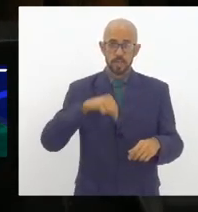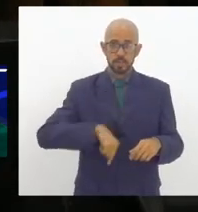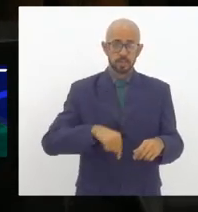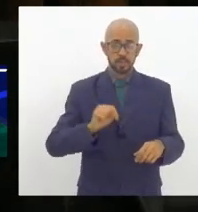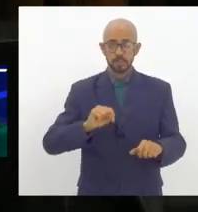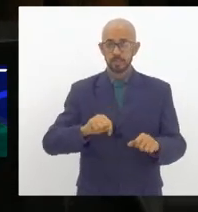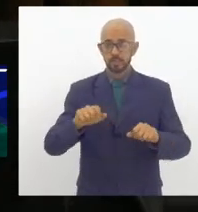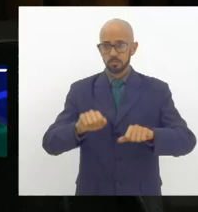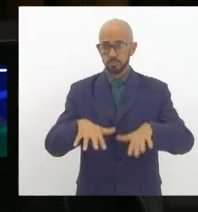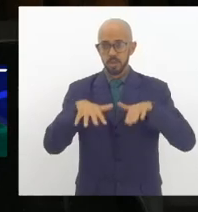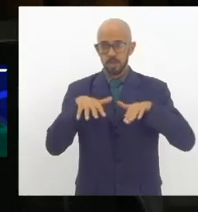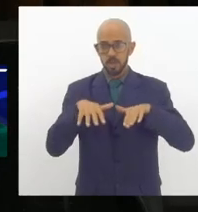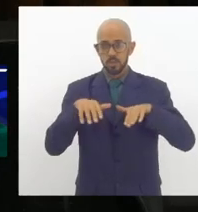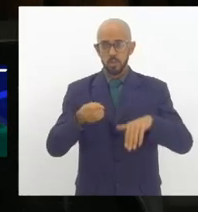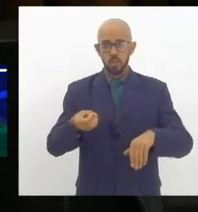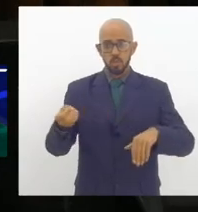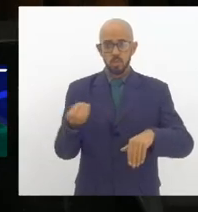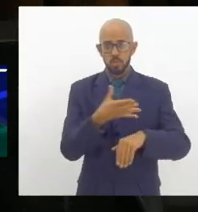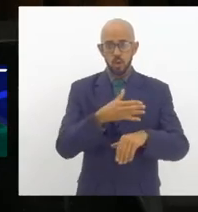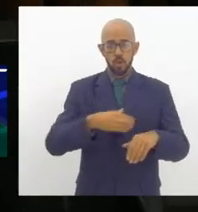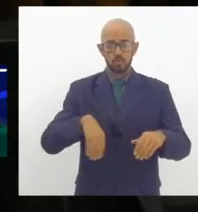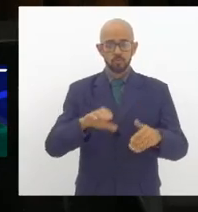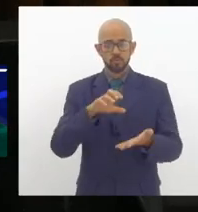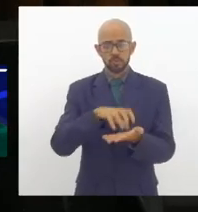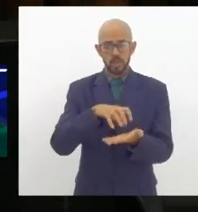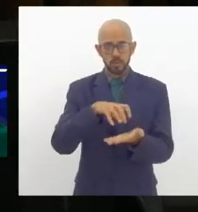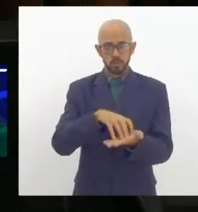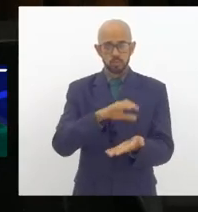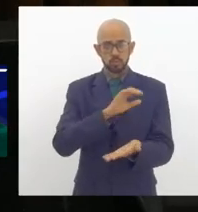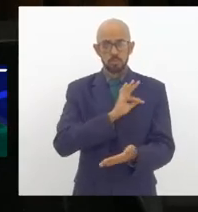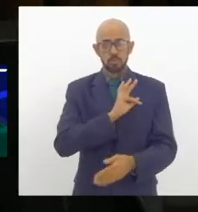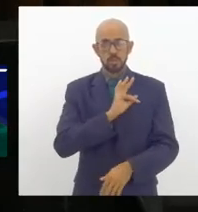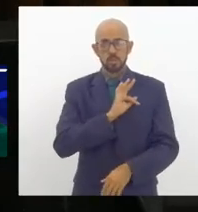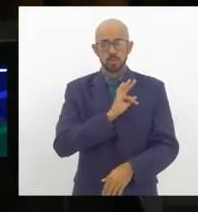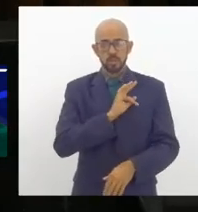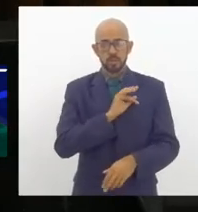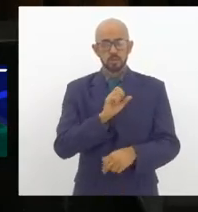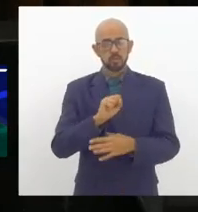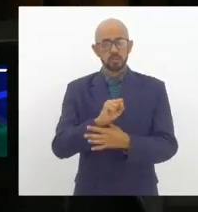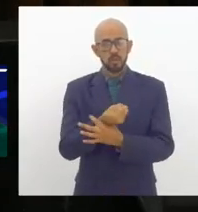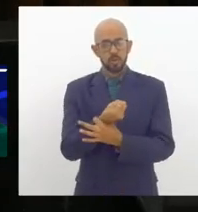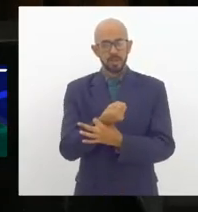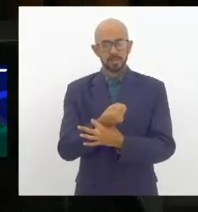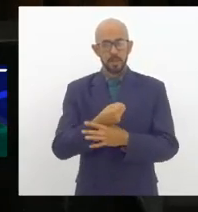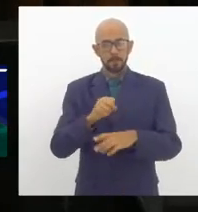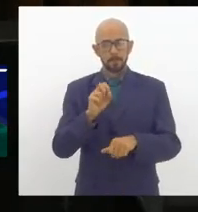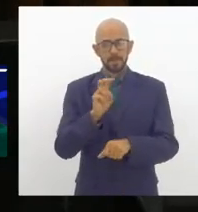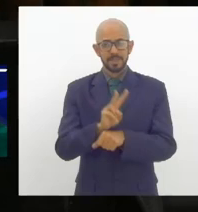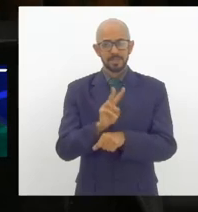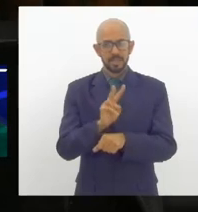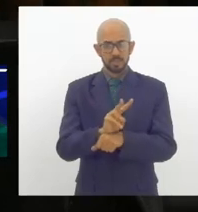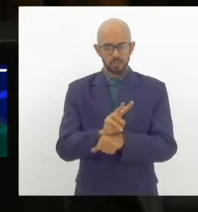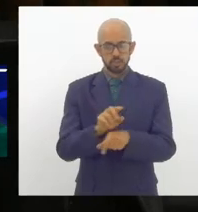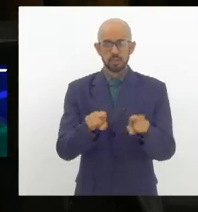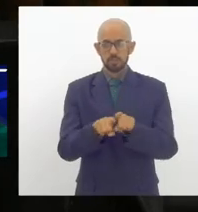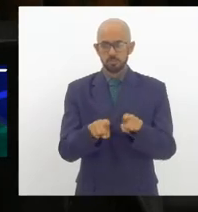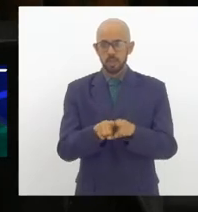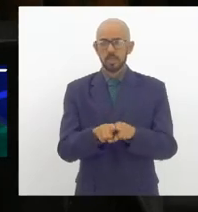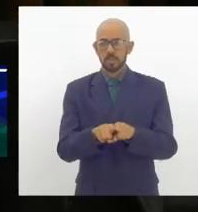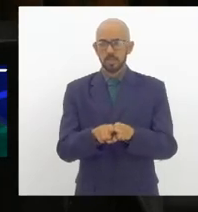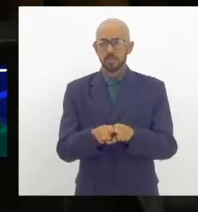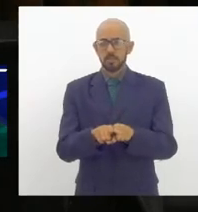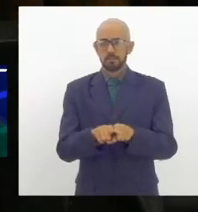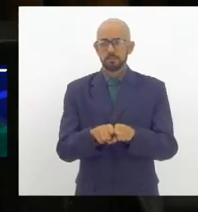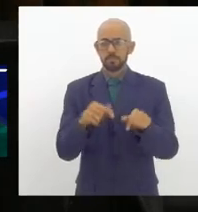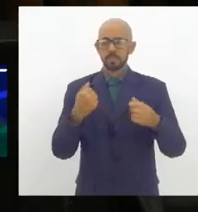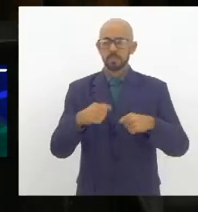a construção de um novo Batalhão para Maricá o segurança presente para Maricá cabe salientar a população